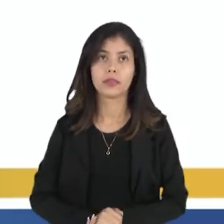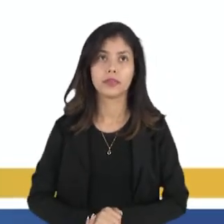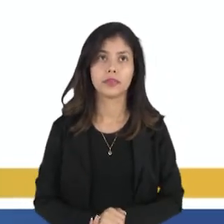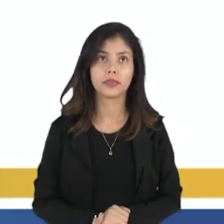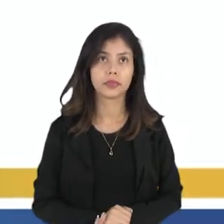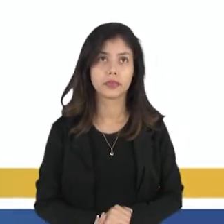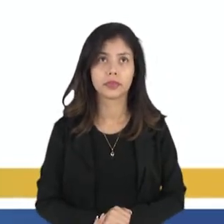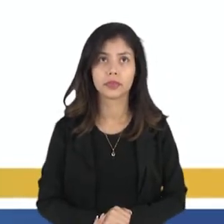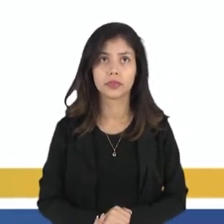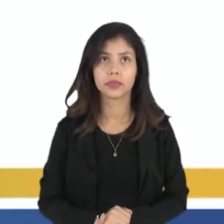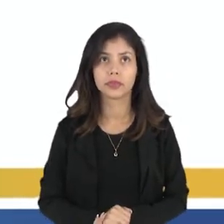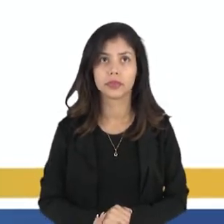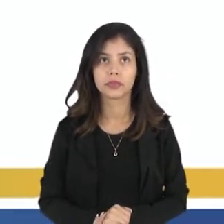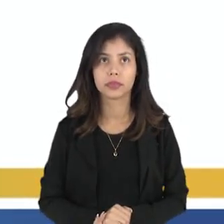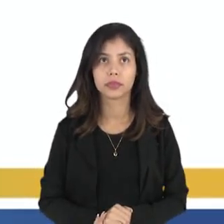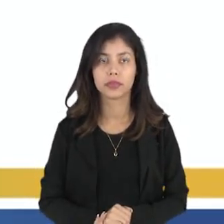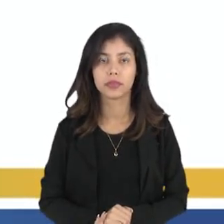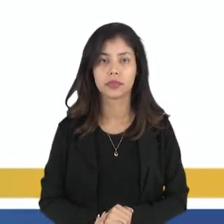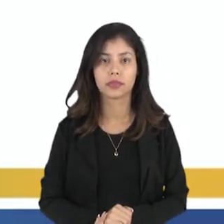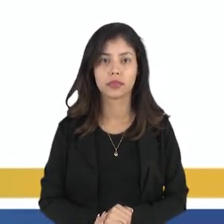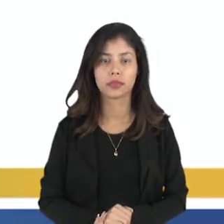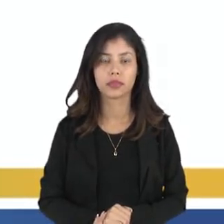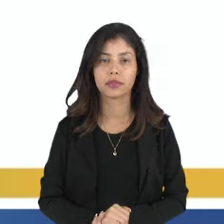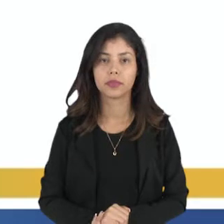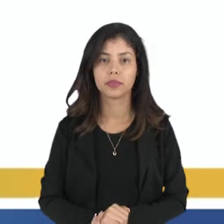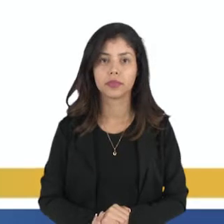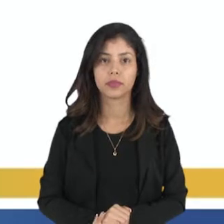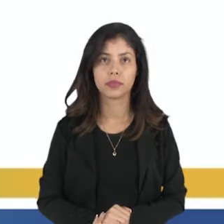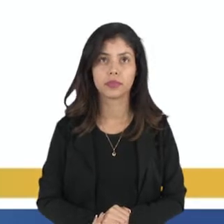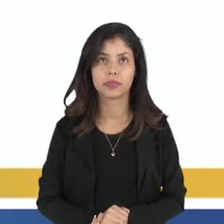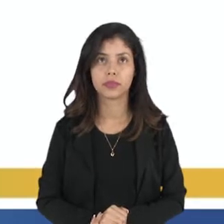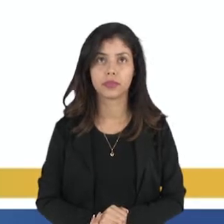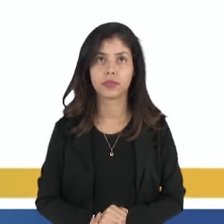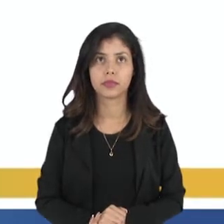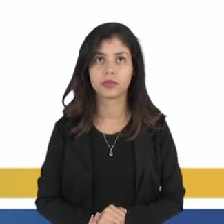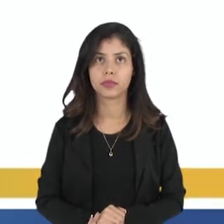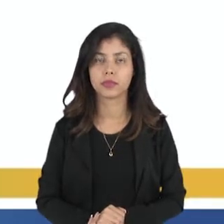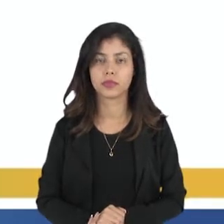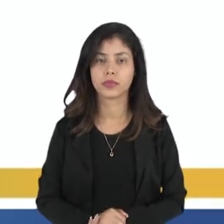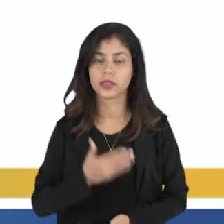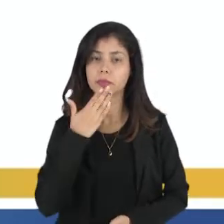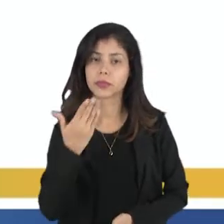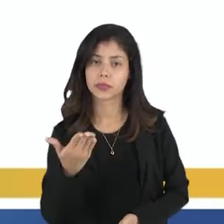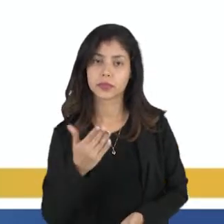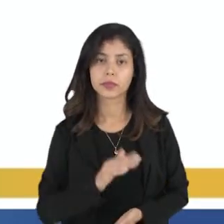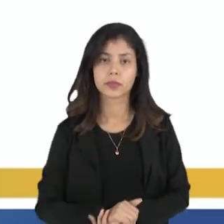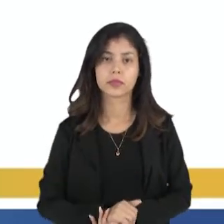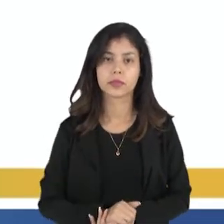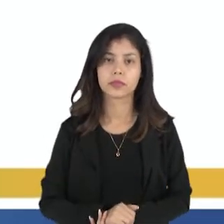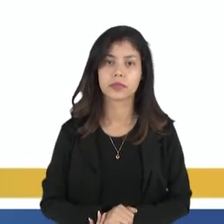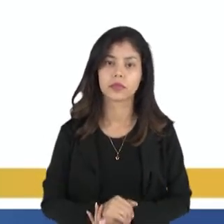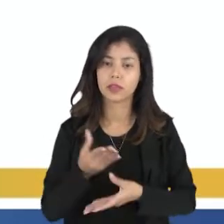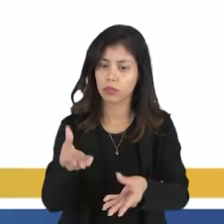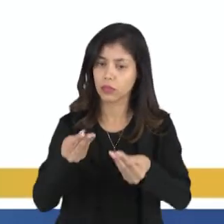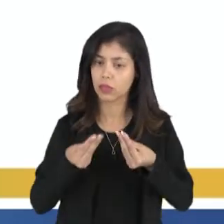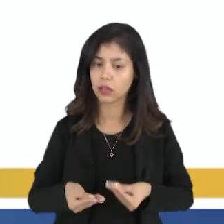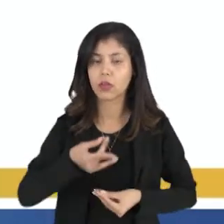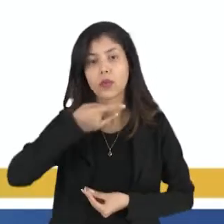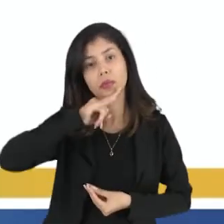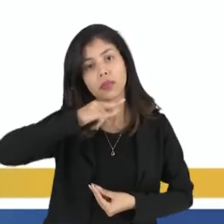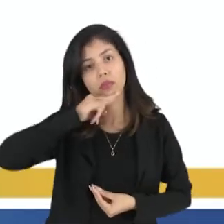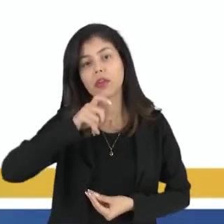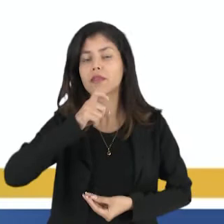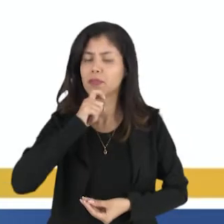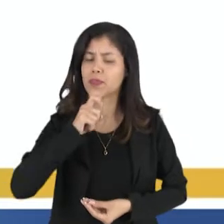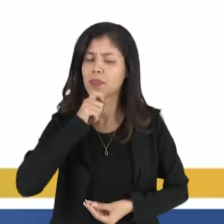"Helga, would you get me a cold beer while you're up?" E ele está solicitando, está pedindo a Helga que lhe traga uma